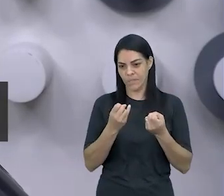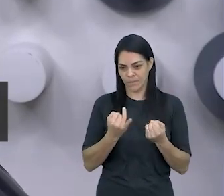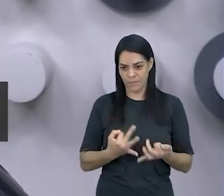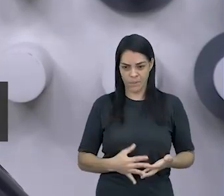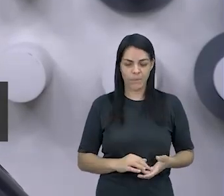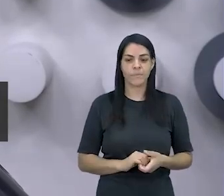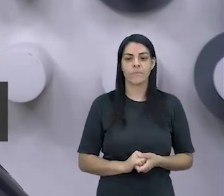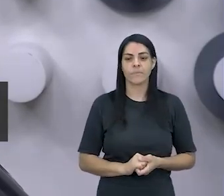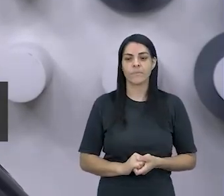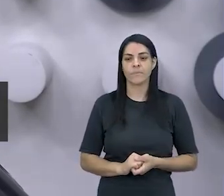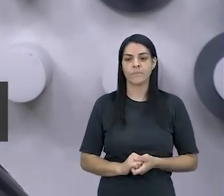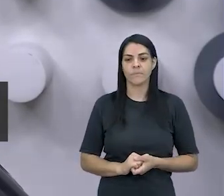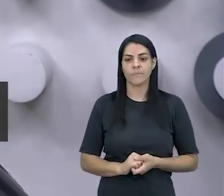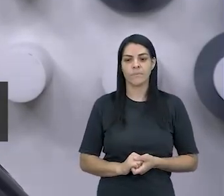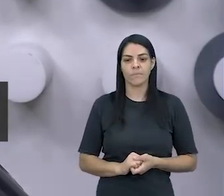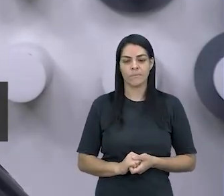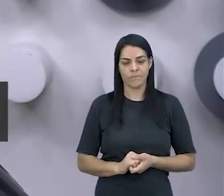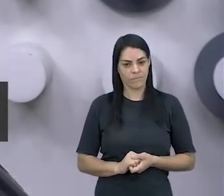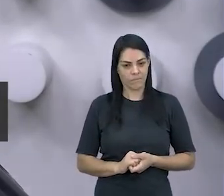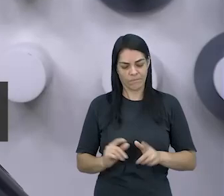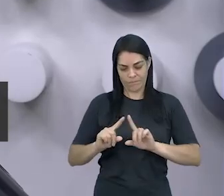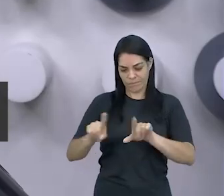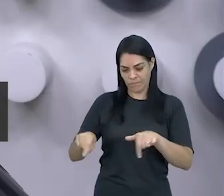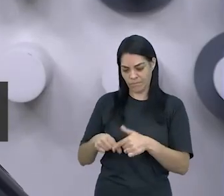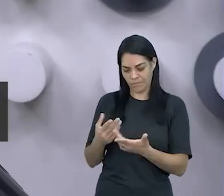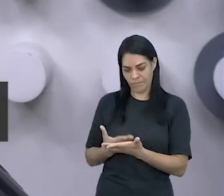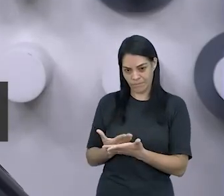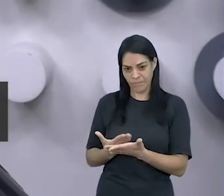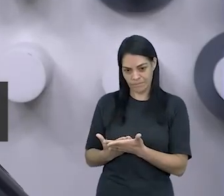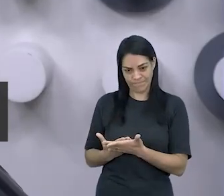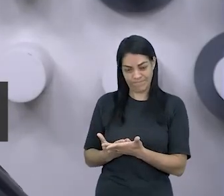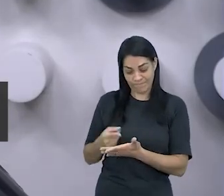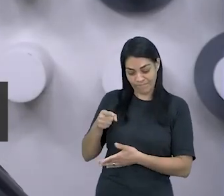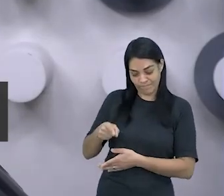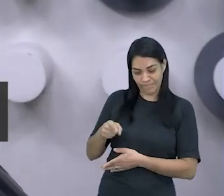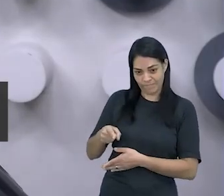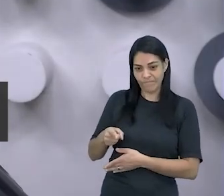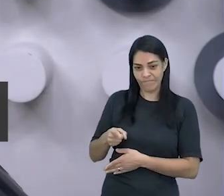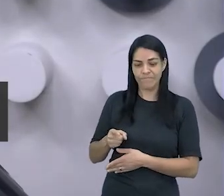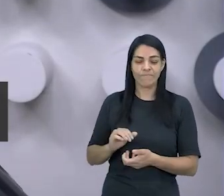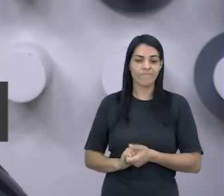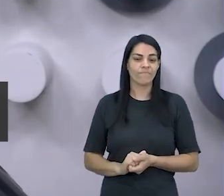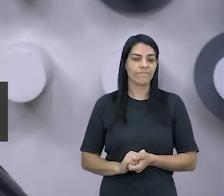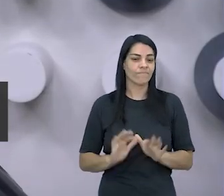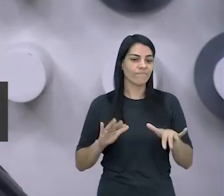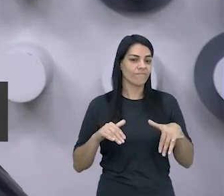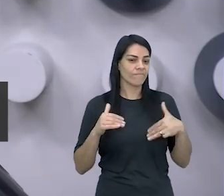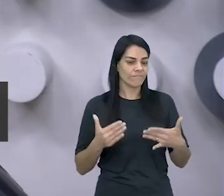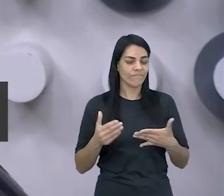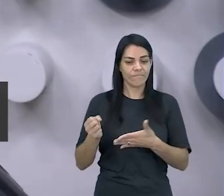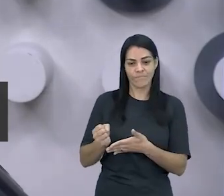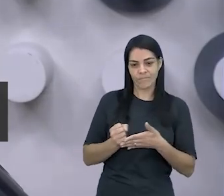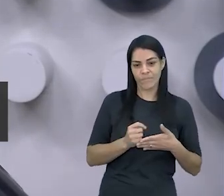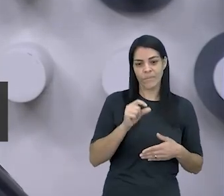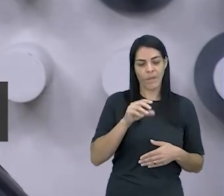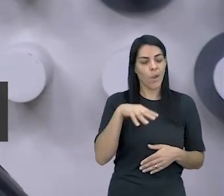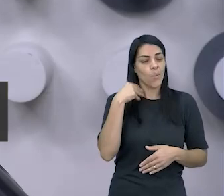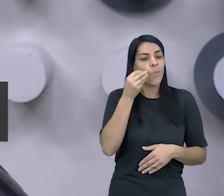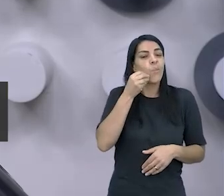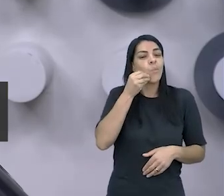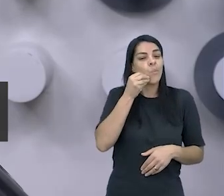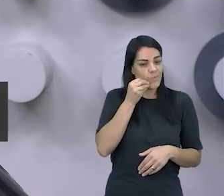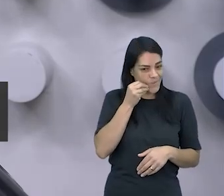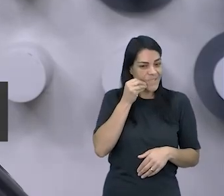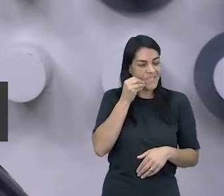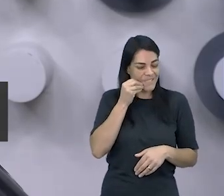só, viemos, sim, da sala de aula e, portanto, trazemos aí uma experiência muito